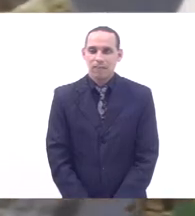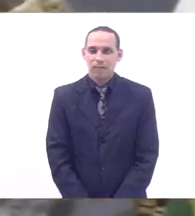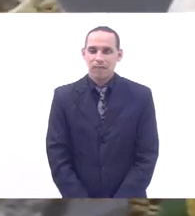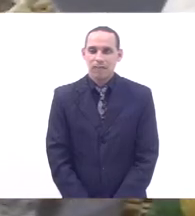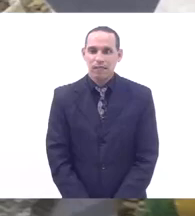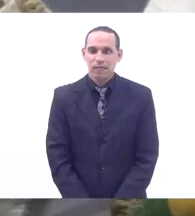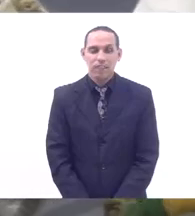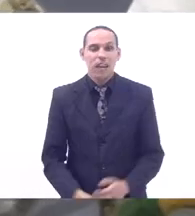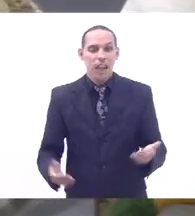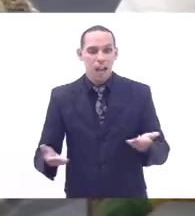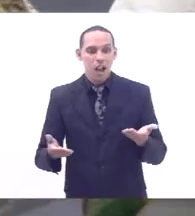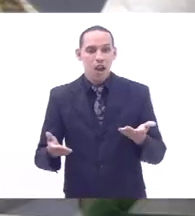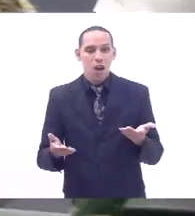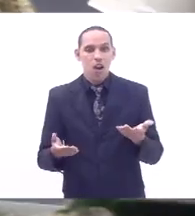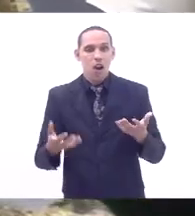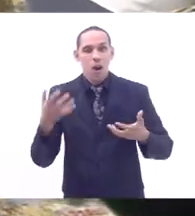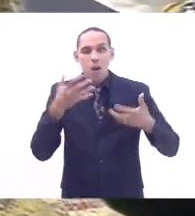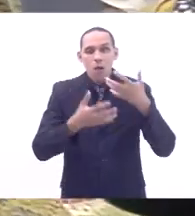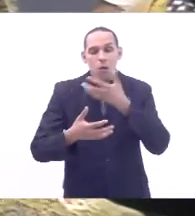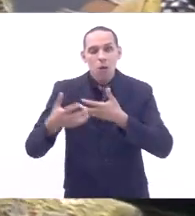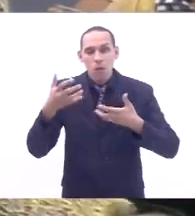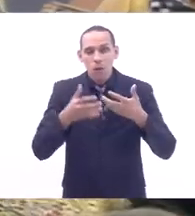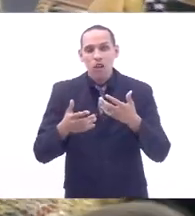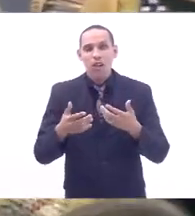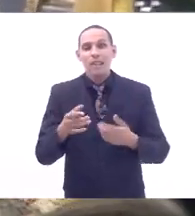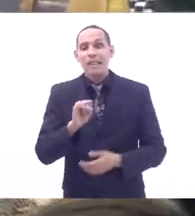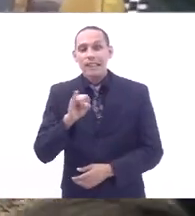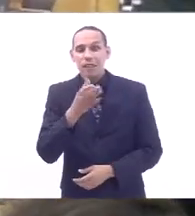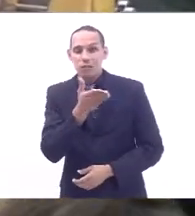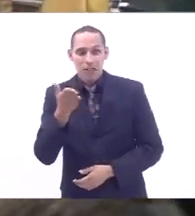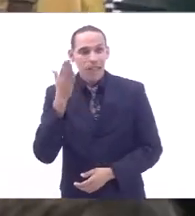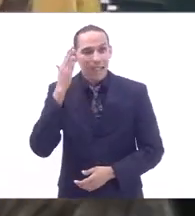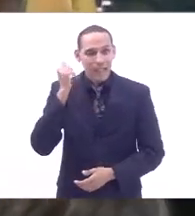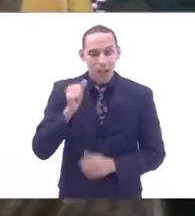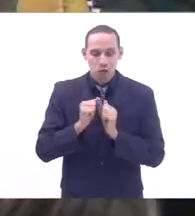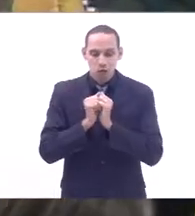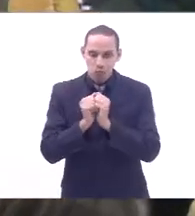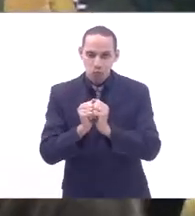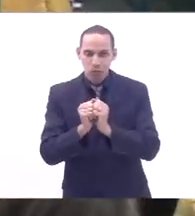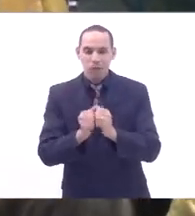E agora vamos cantar um pouquinho parula, então. Quem souber o coro, bora lá.